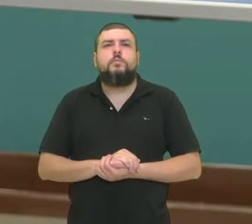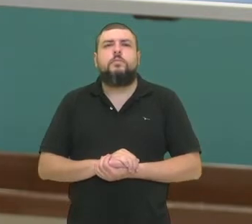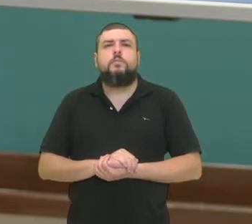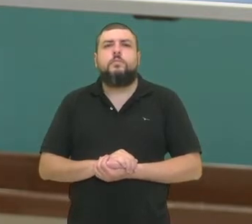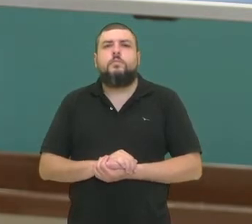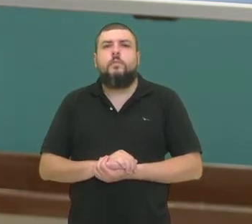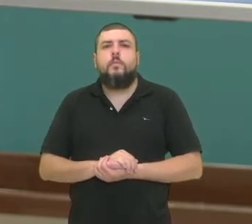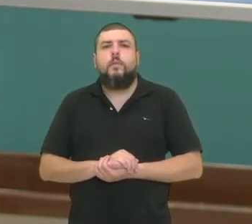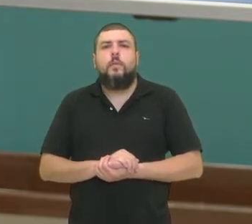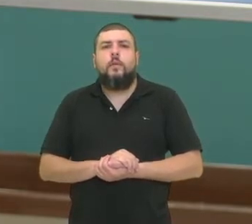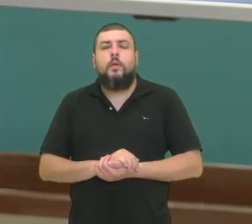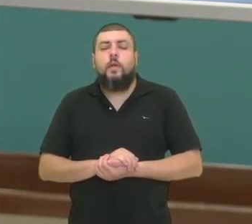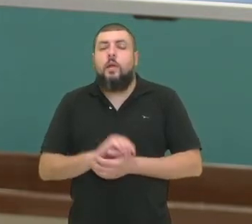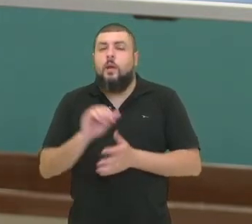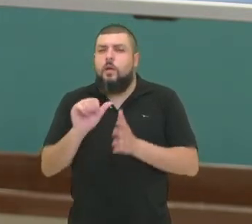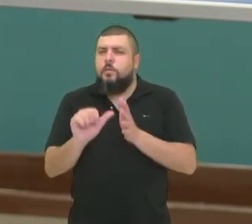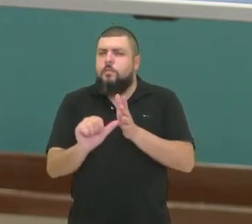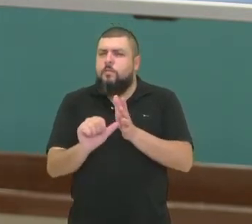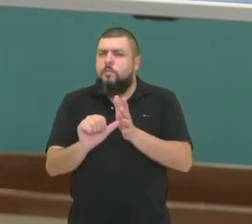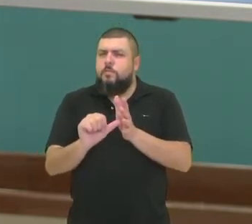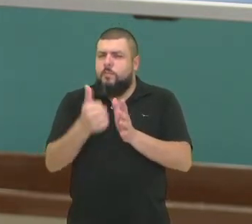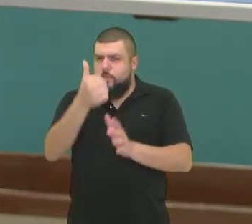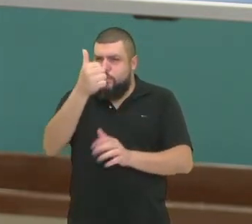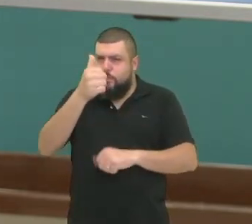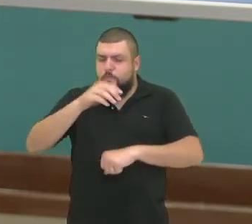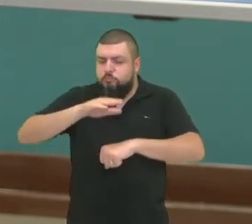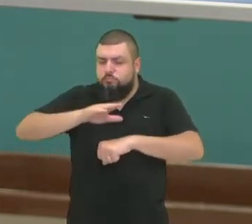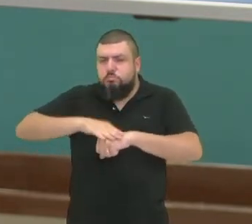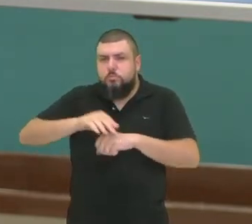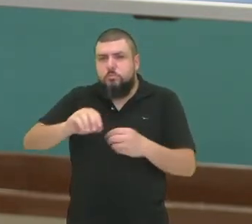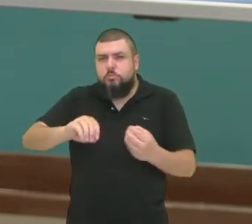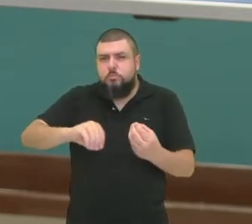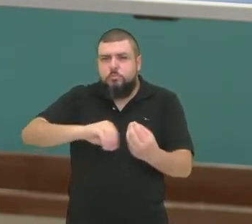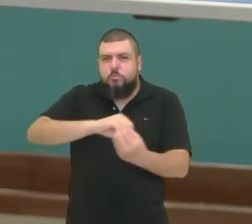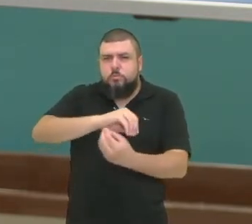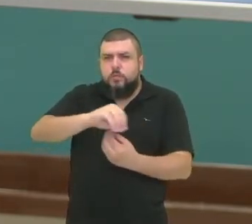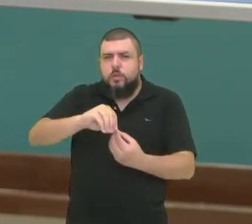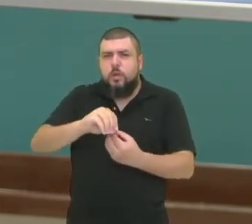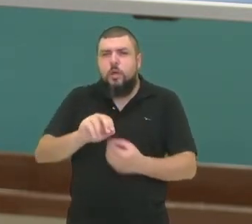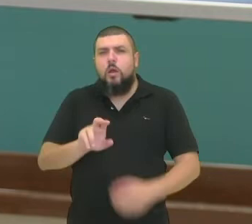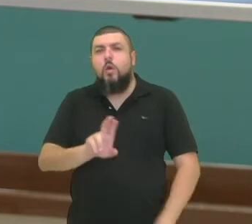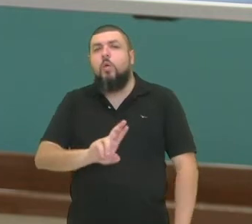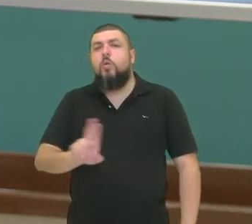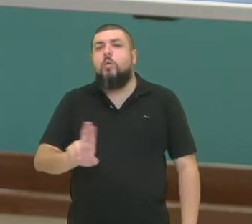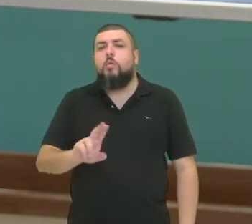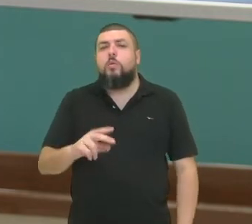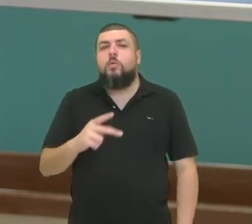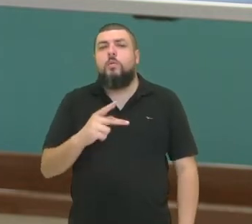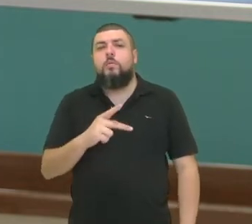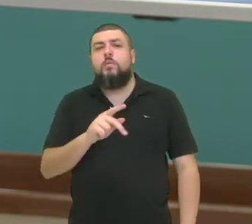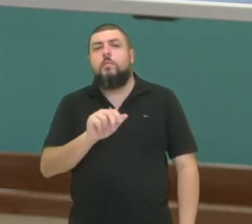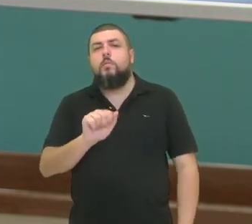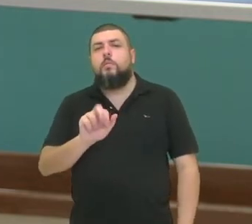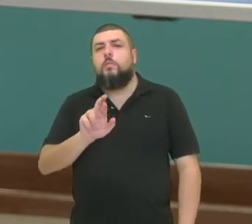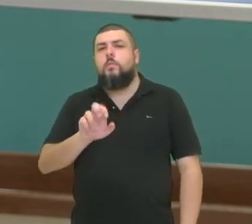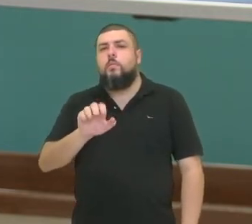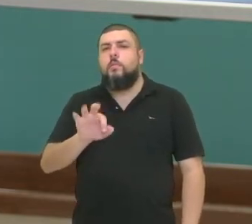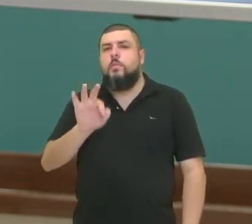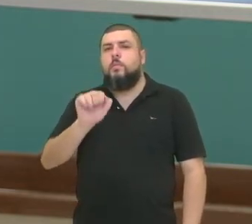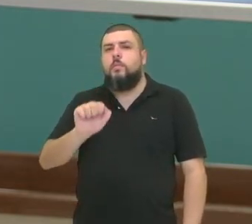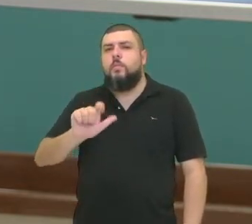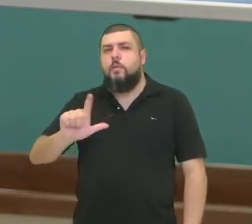chamou esse primeiro cruzamento de geração parental, ou geração P de